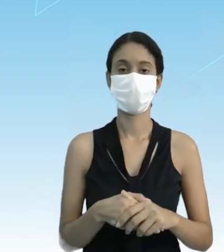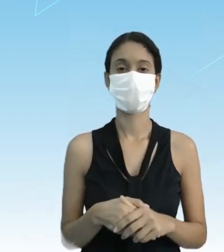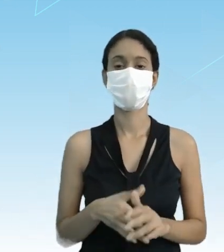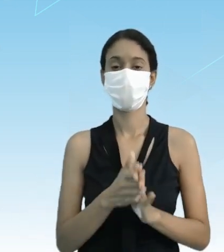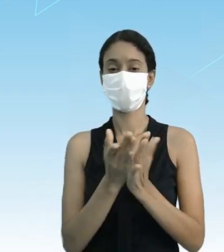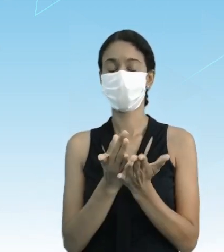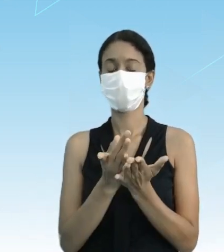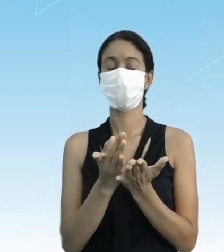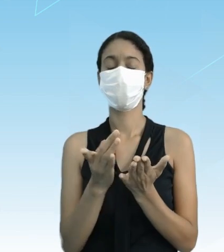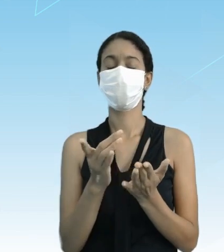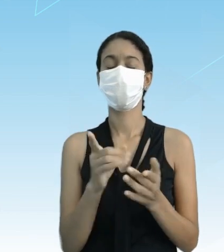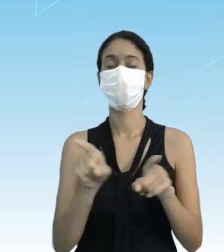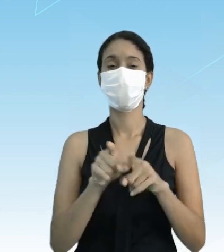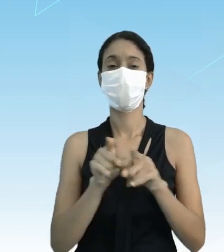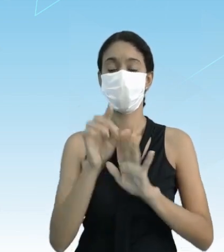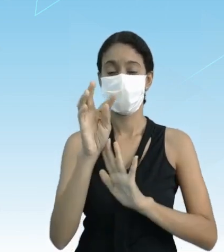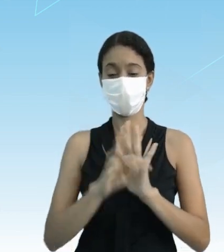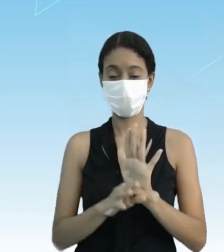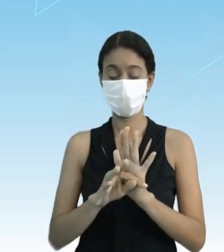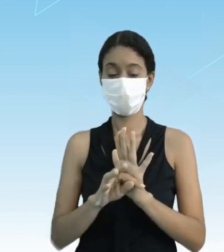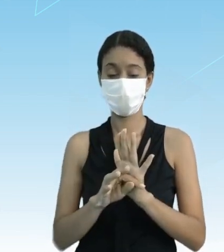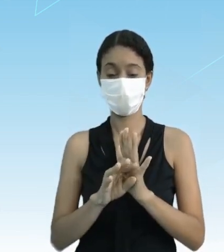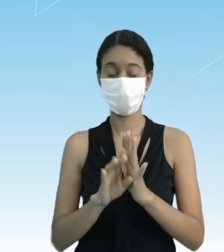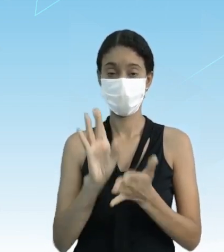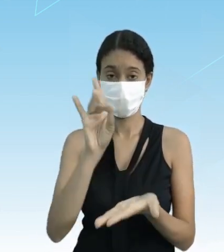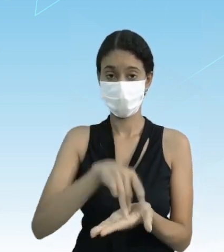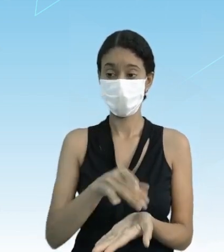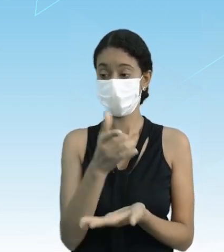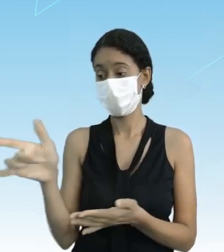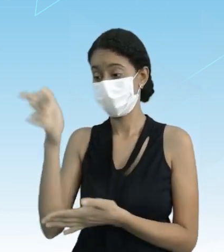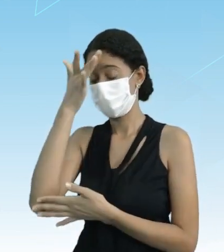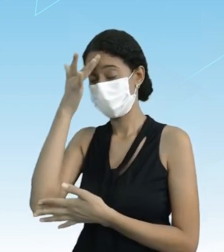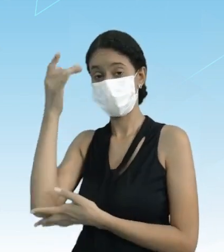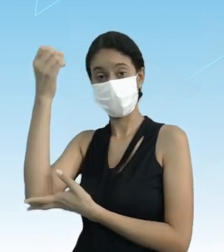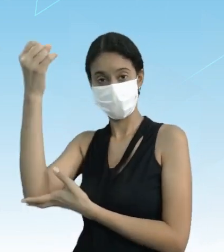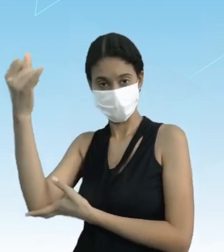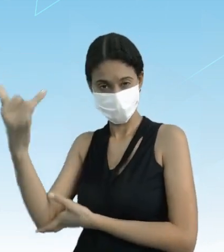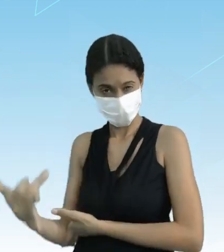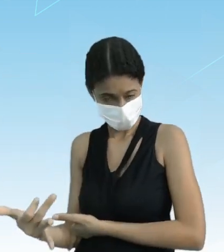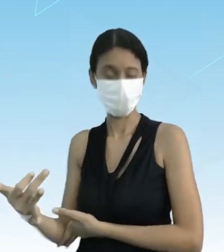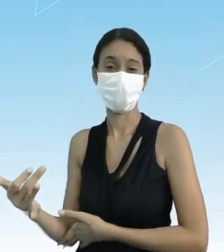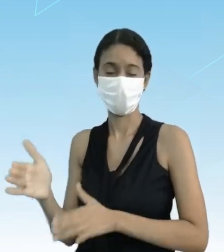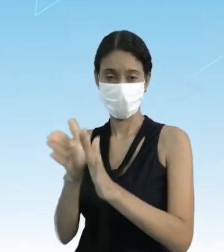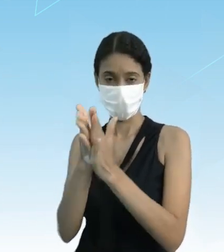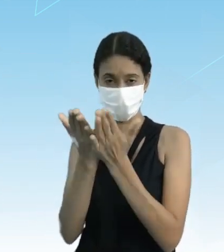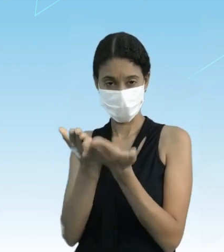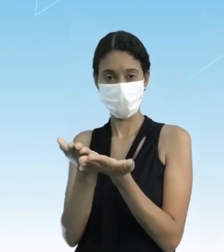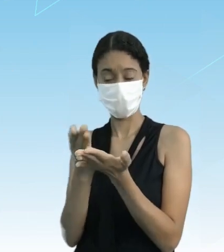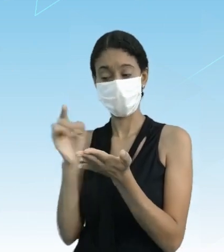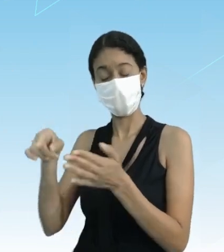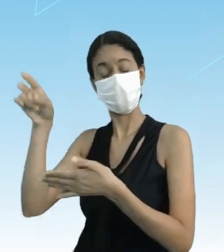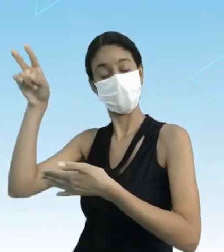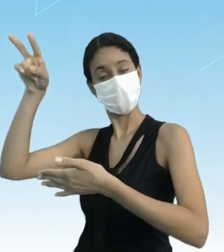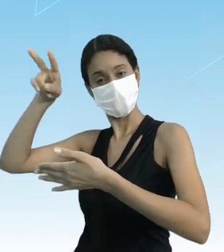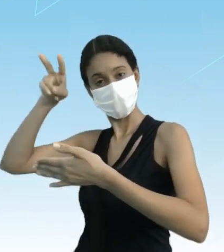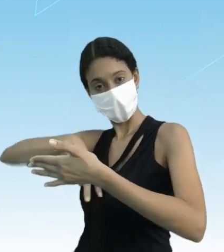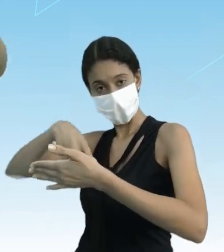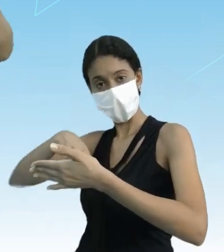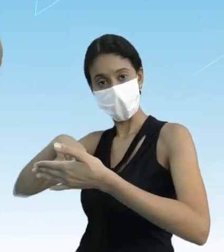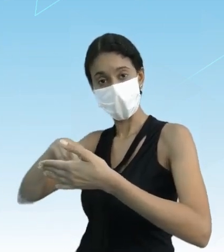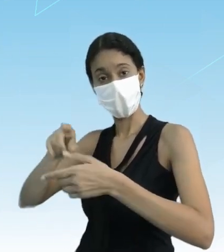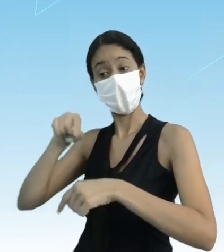no original. A gente lê um outro autor que leu aquele texto. Então, uma